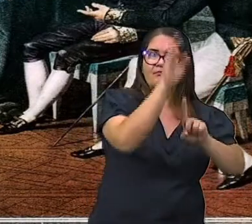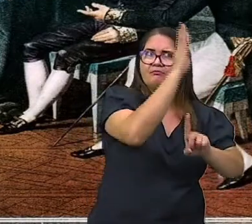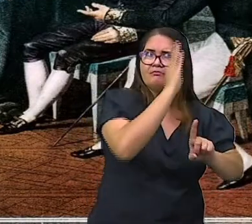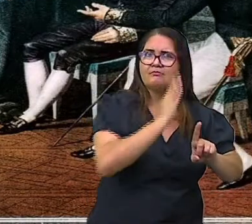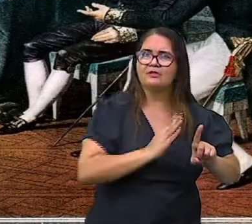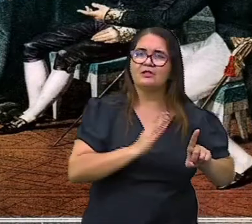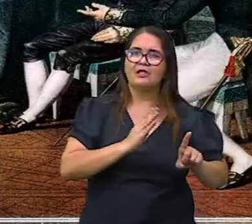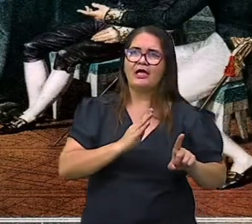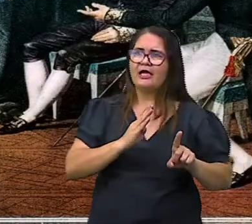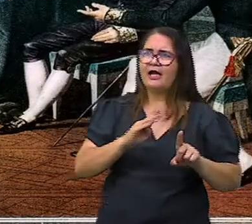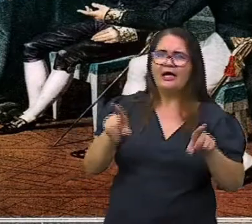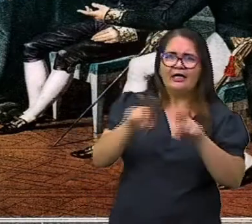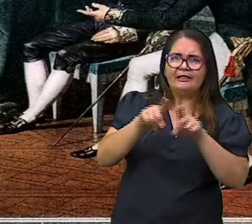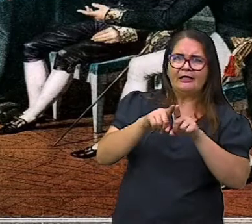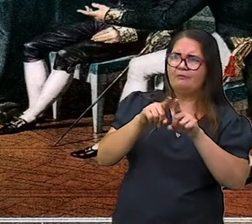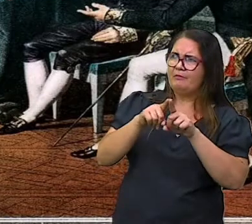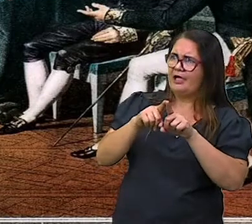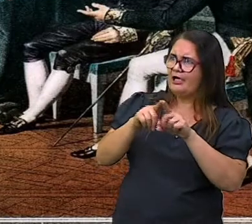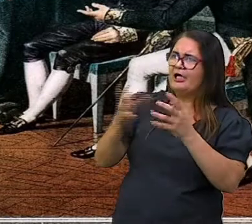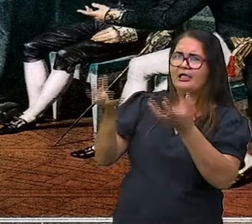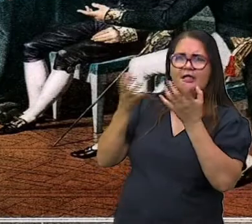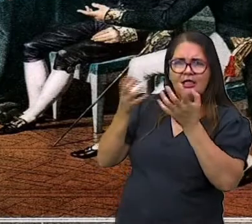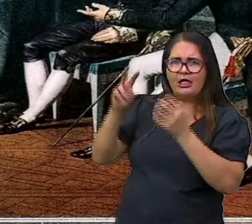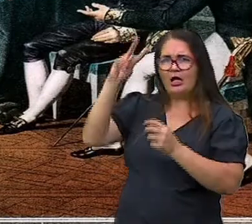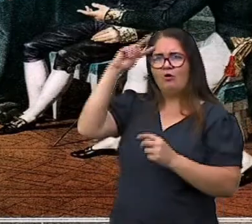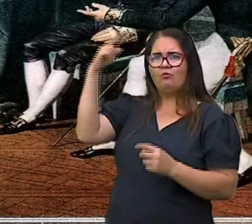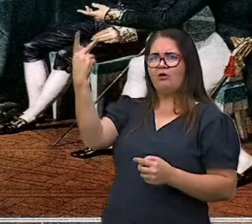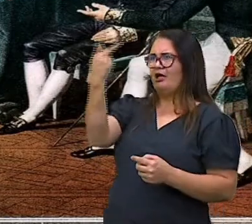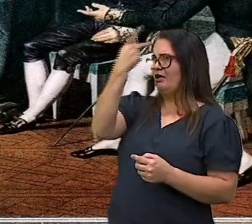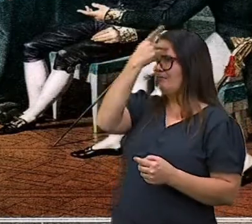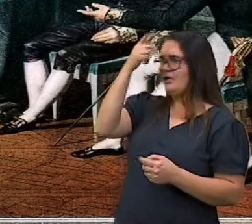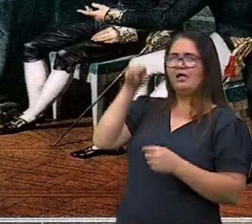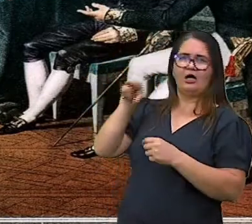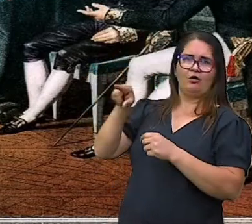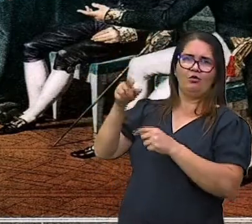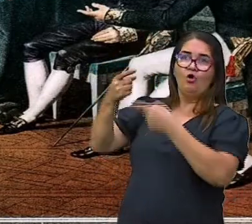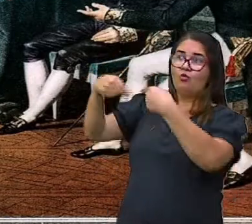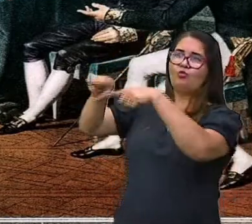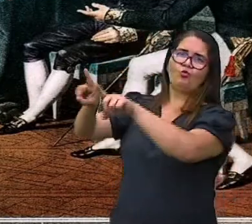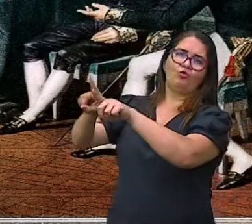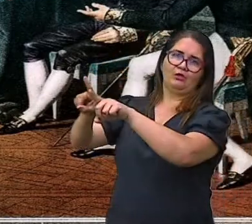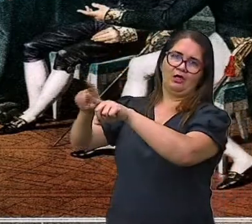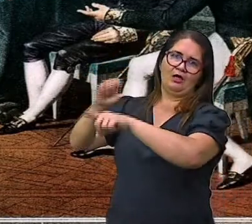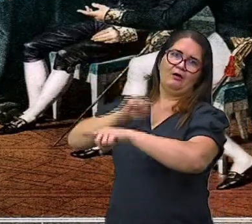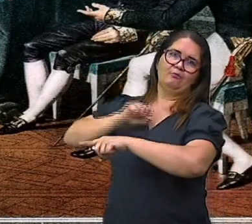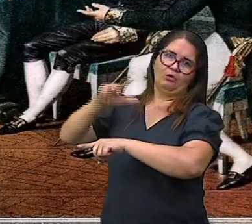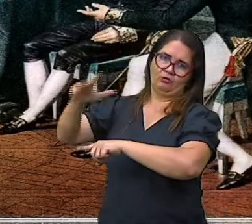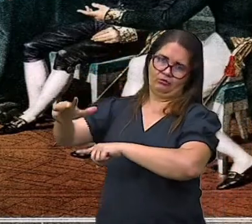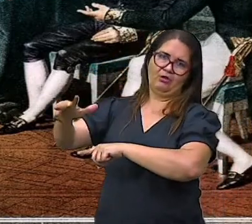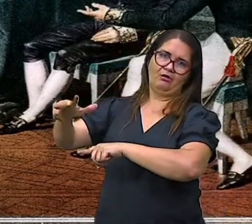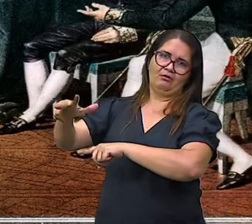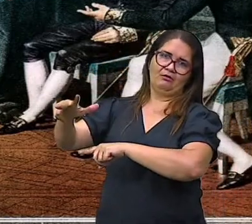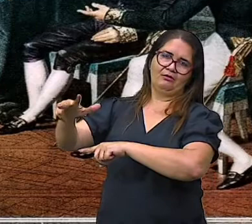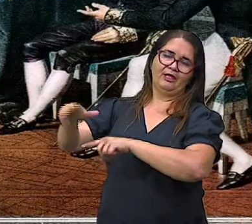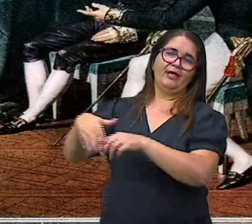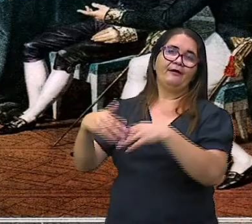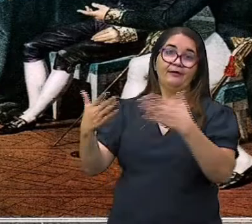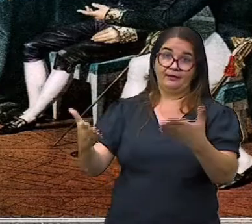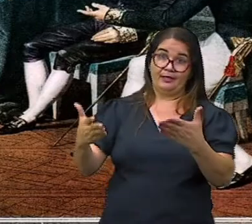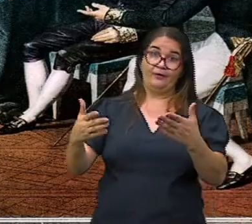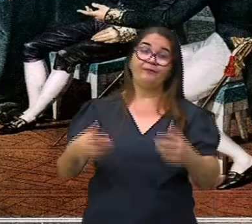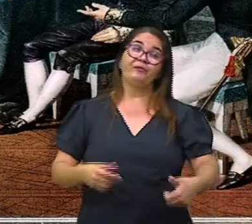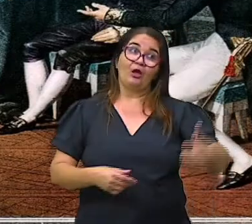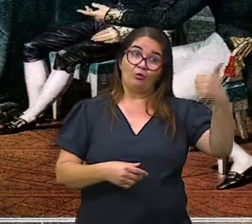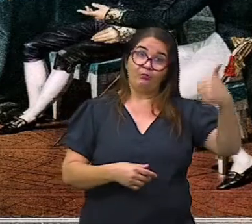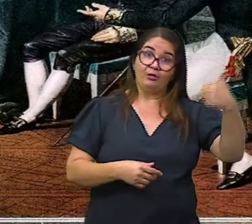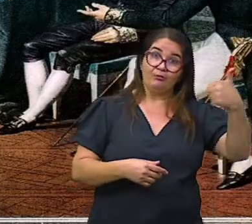Dom Pedro, nomeado por seu pai como regente no país. E isso nós estamos falando no Primeiro Império. Aqui